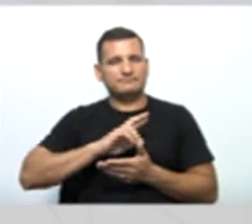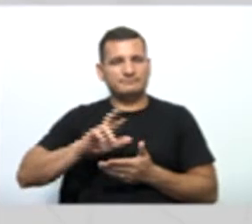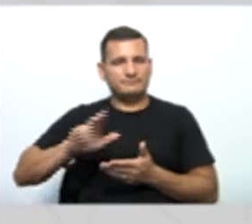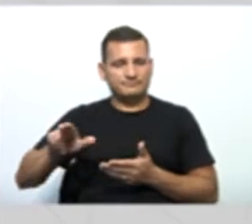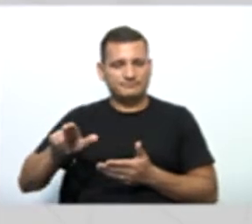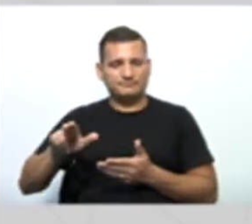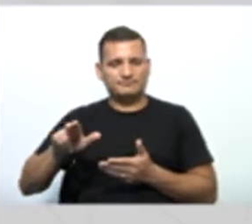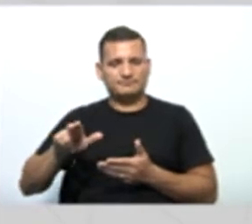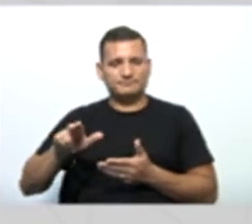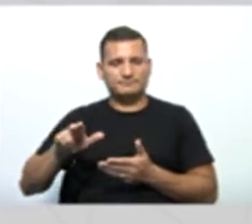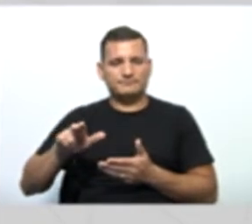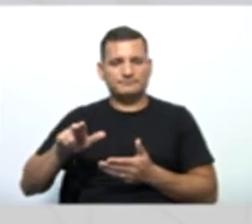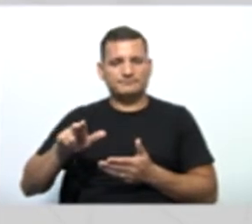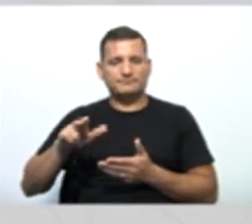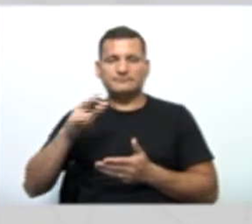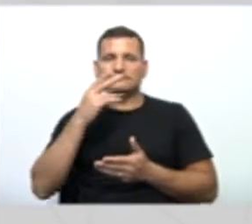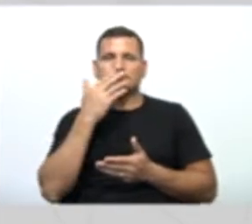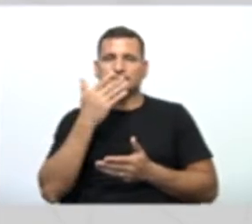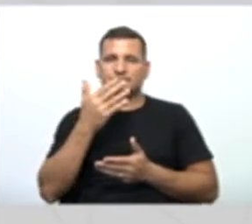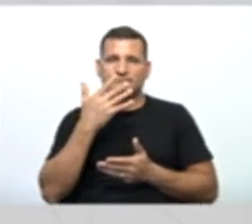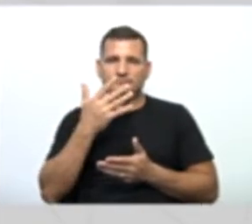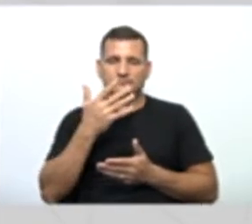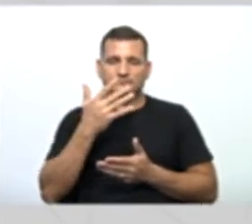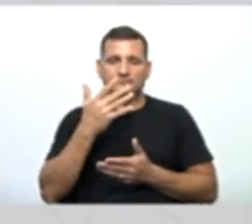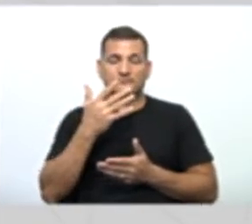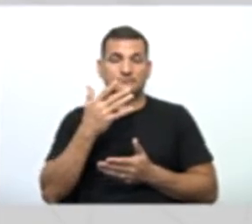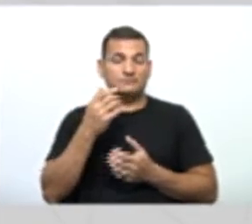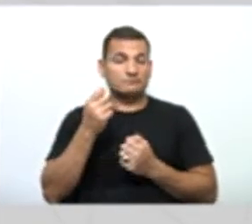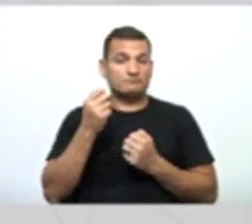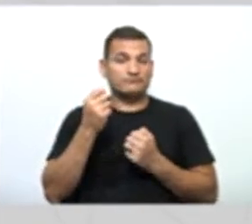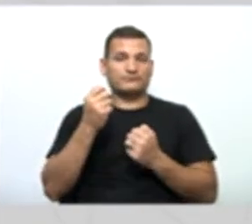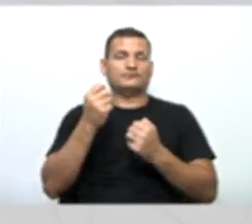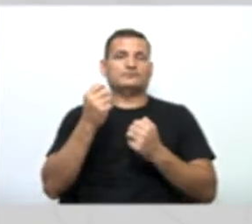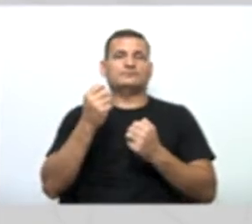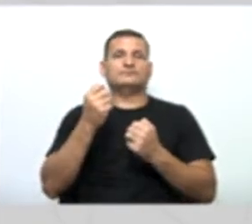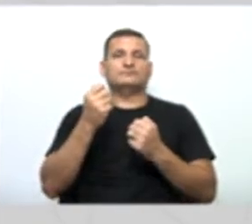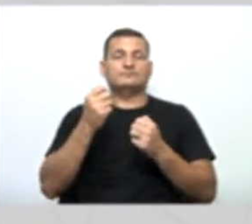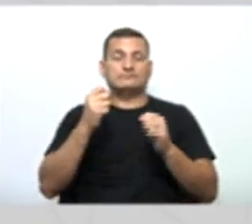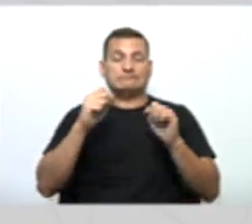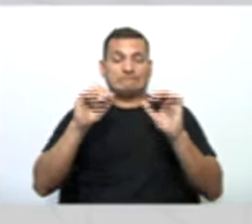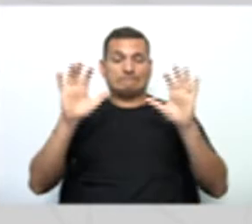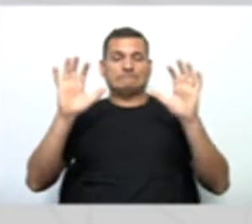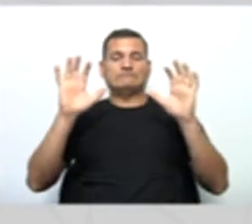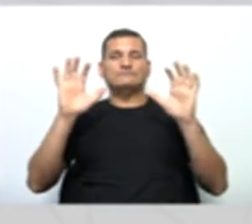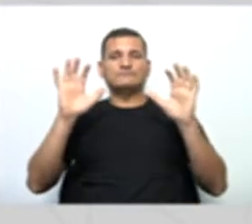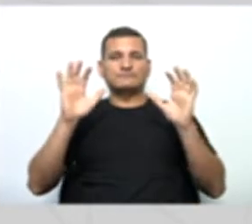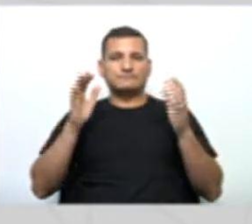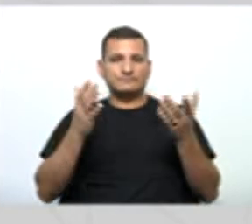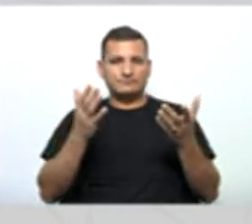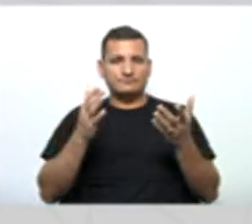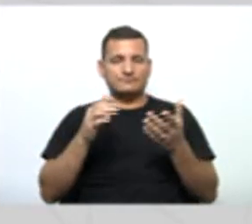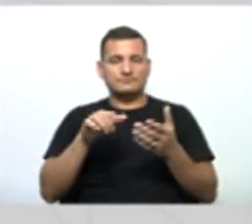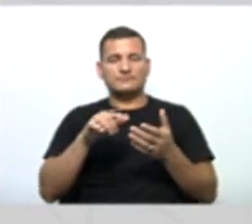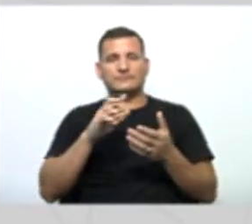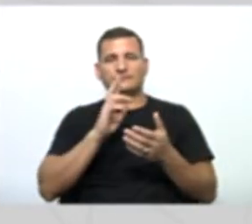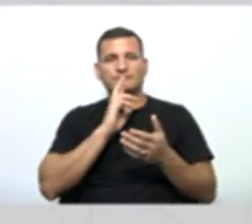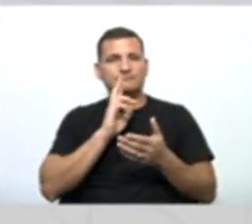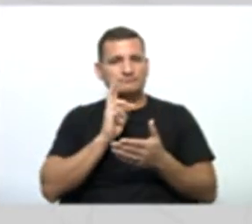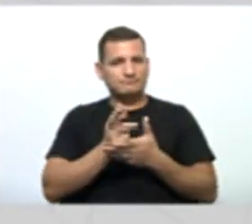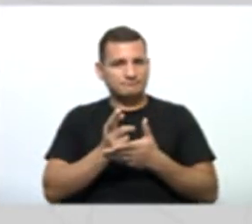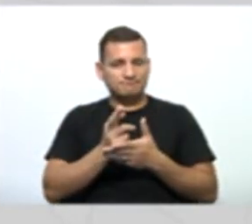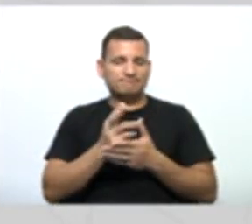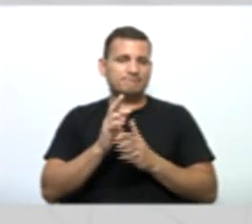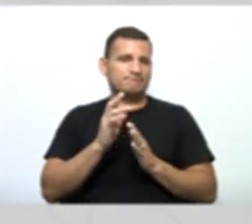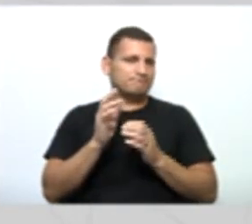né, e cores que são fortes, né, e com certeza vão dar um resultado aí não